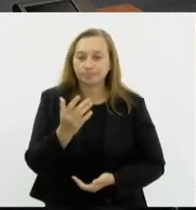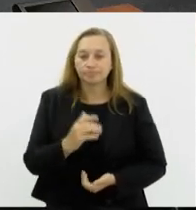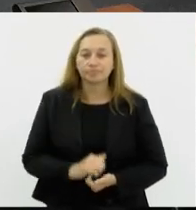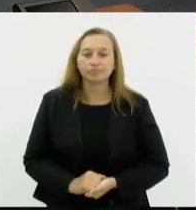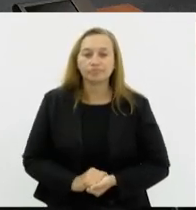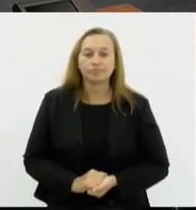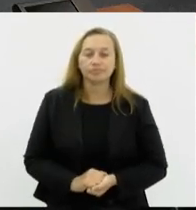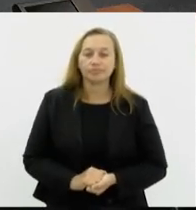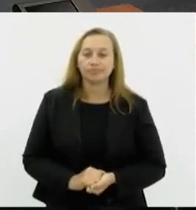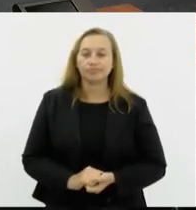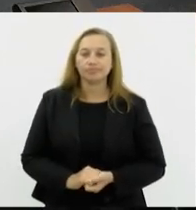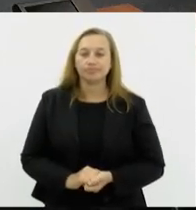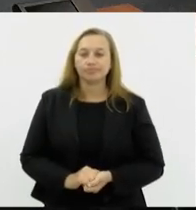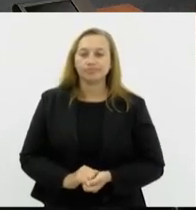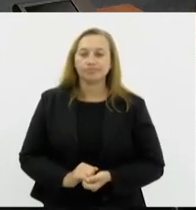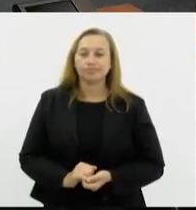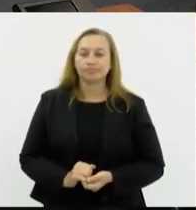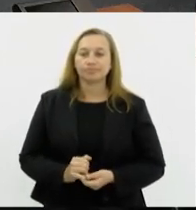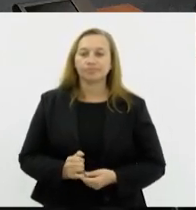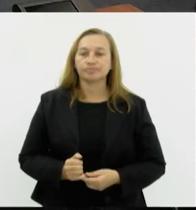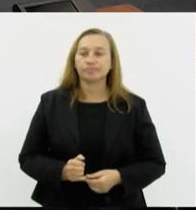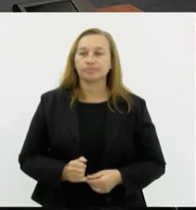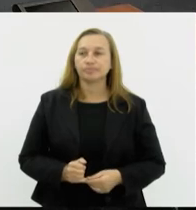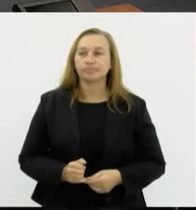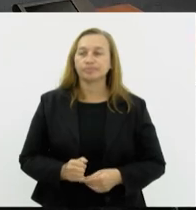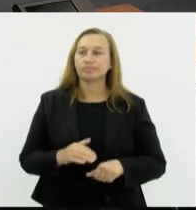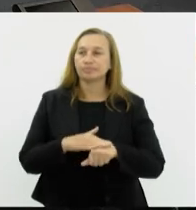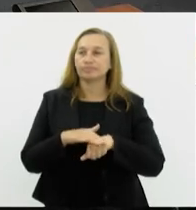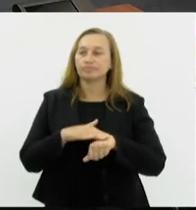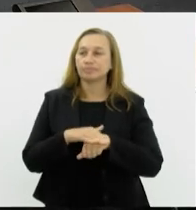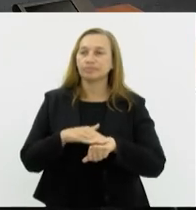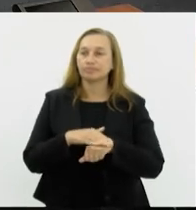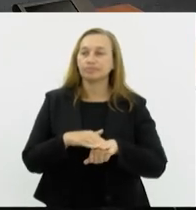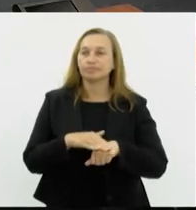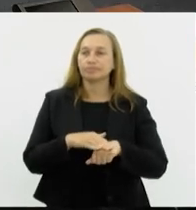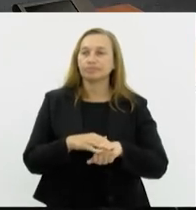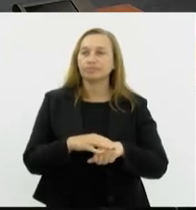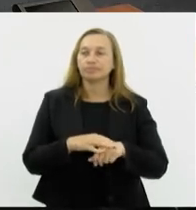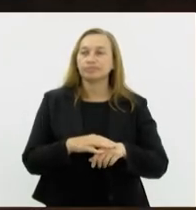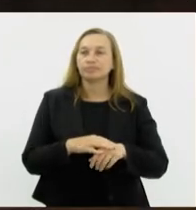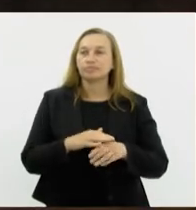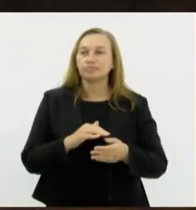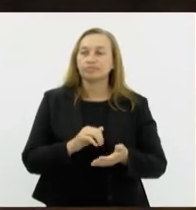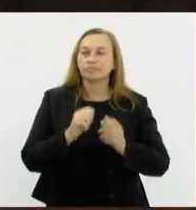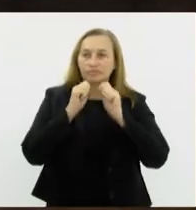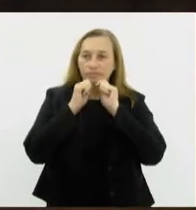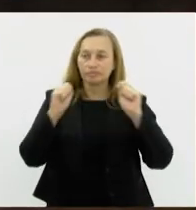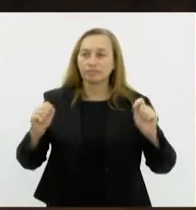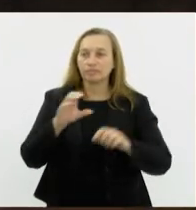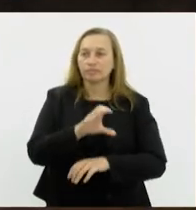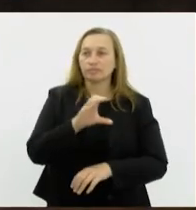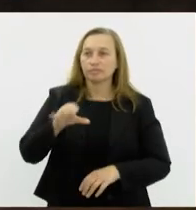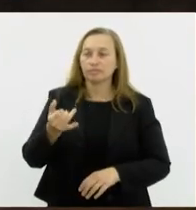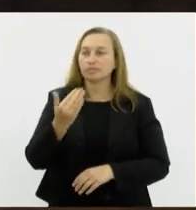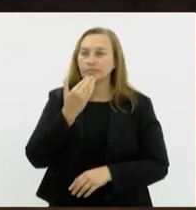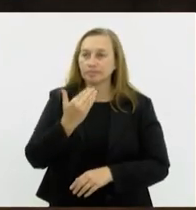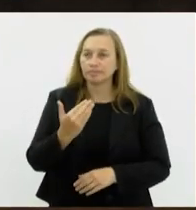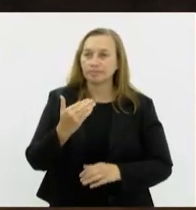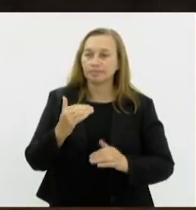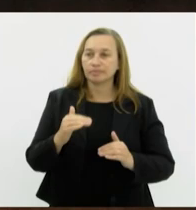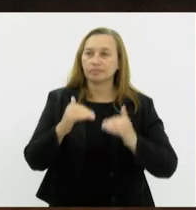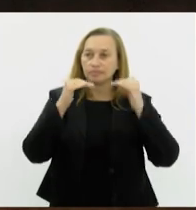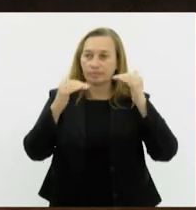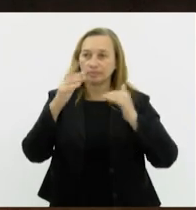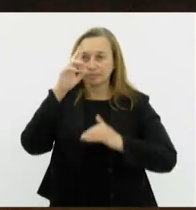por favor. Presidente, eu estava conversando ali com a assessoria da CCJ, pedi a Vossa Excelência, se